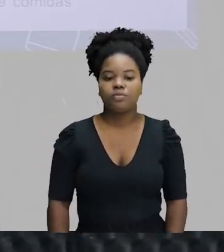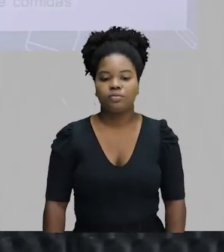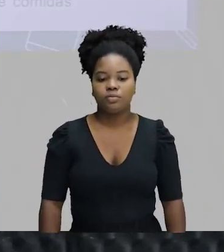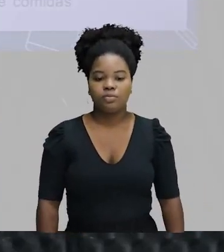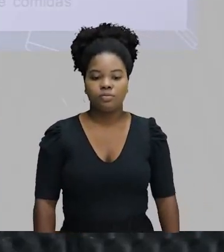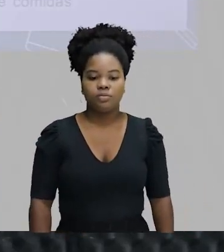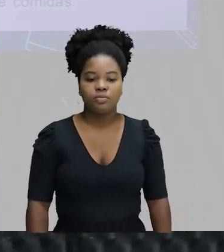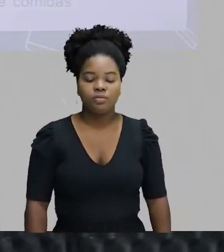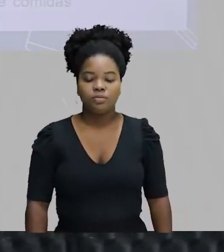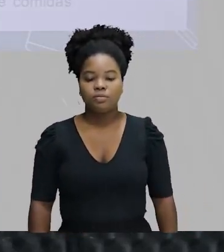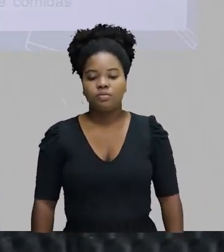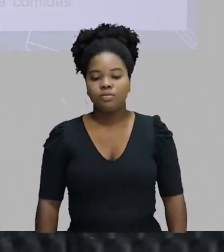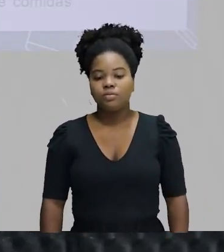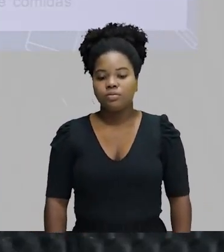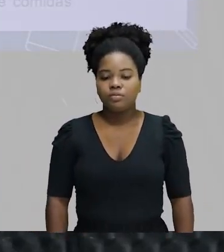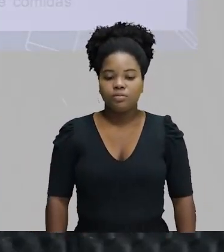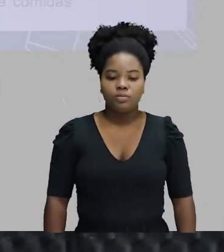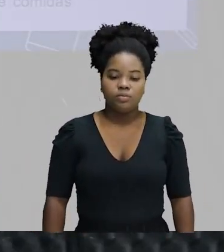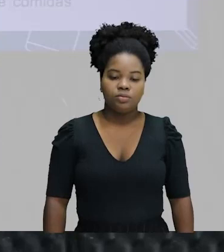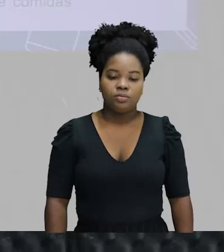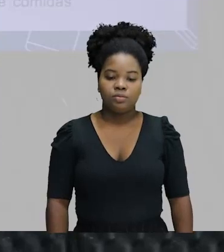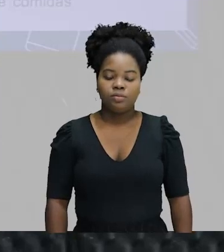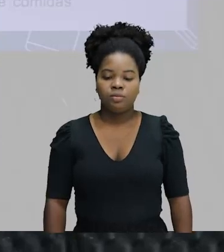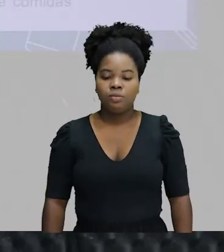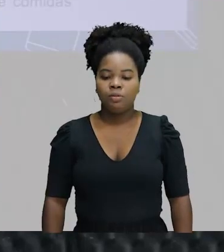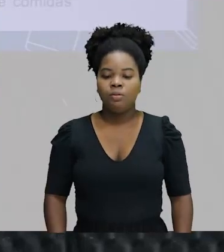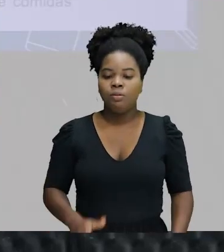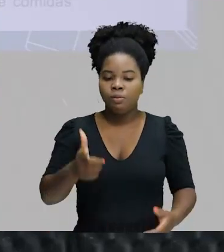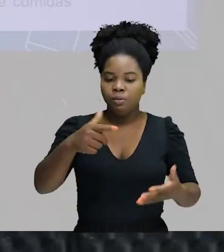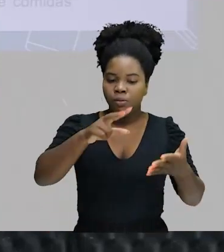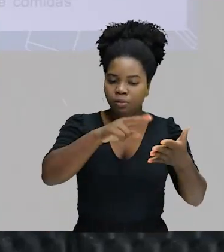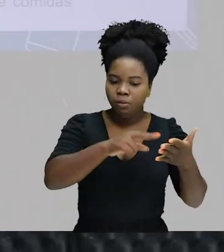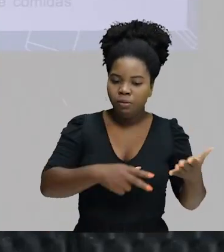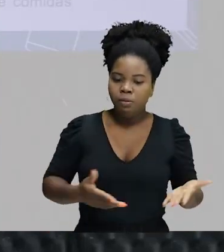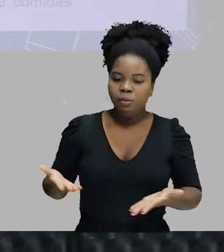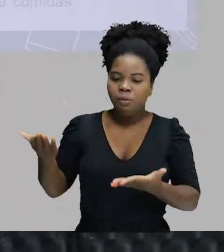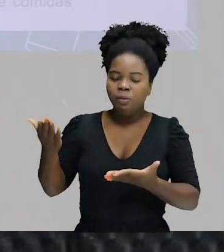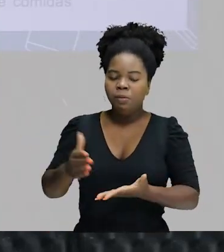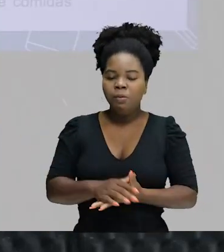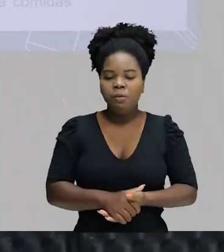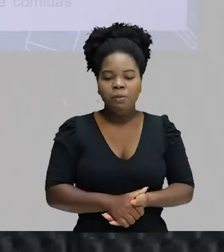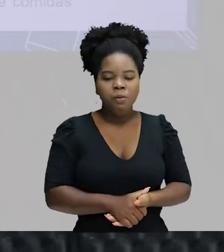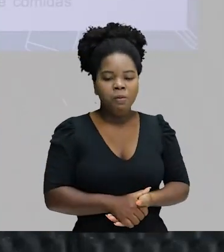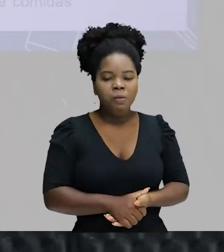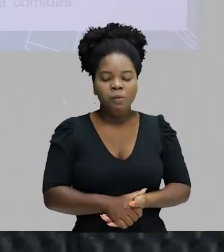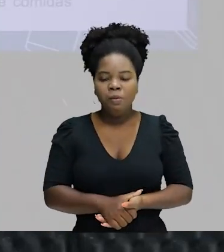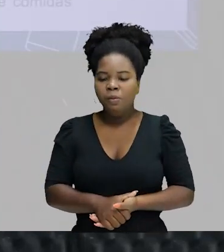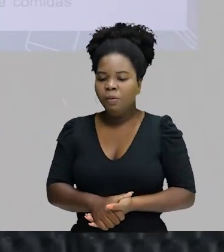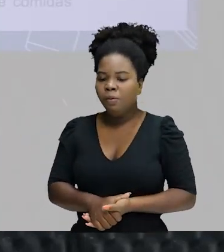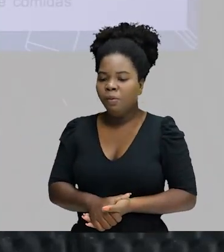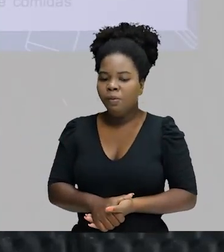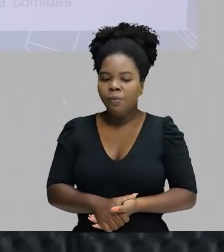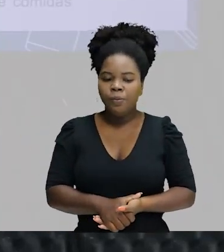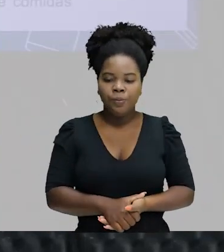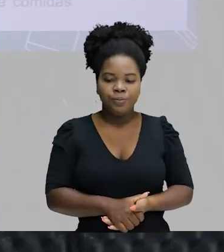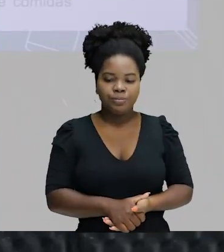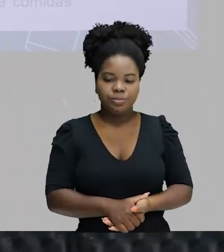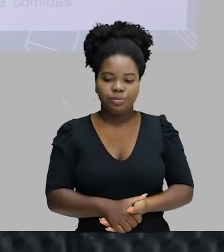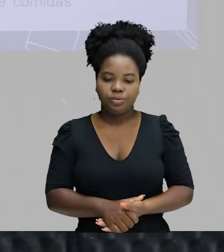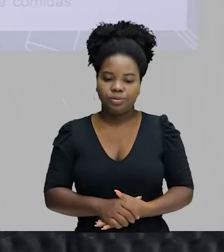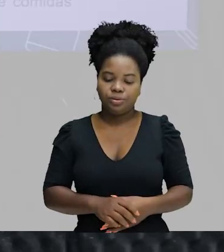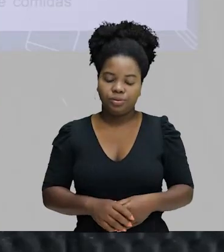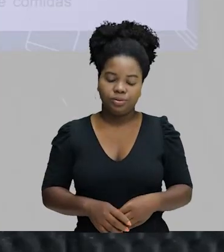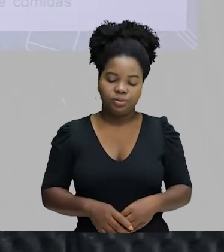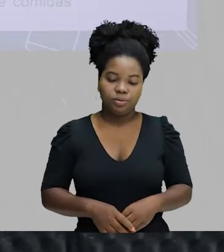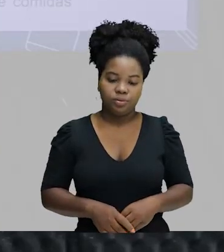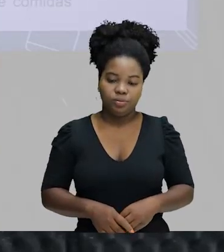bem? Aplicações. Visto que é bem leve, o poliestireno é usado na forma de placas ou